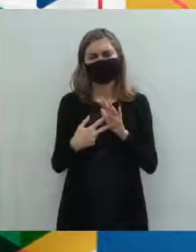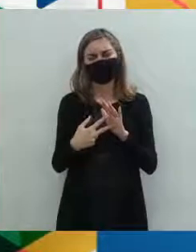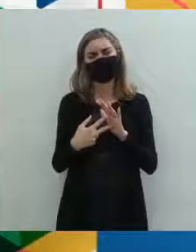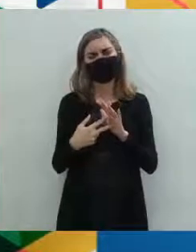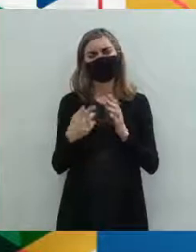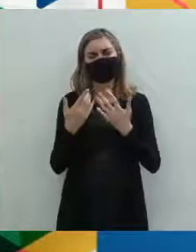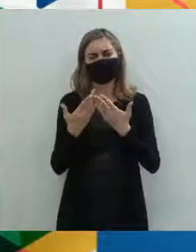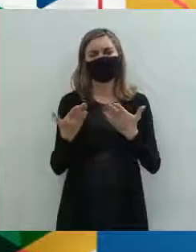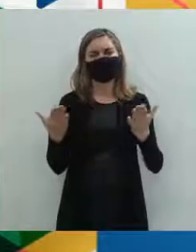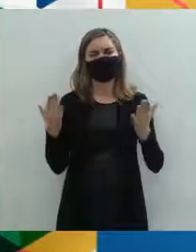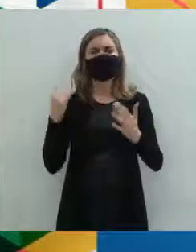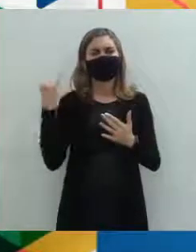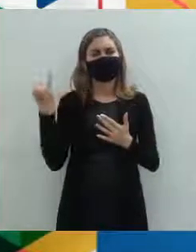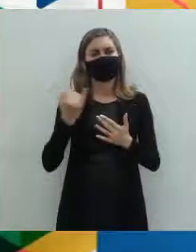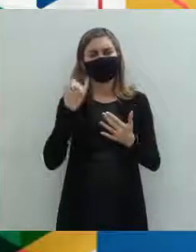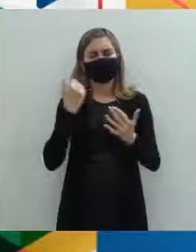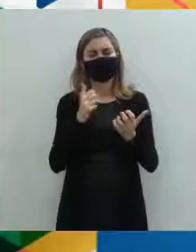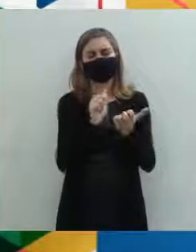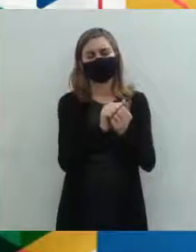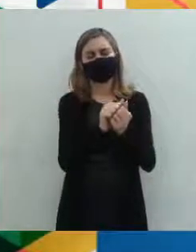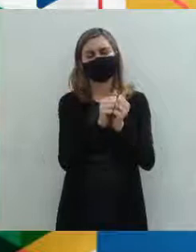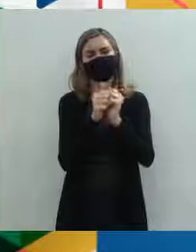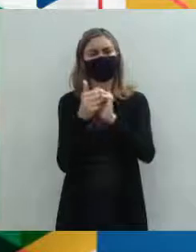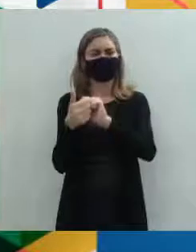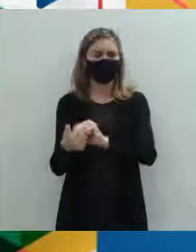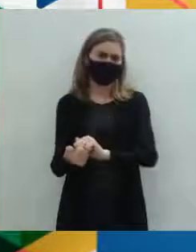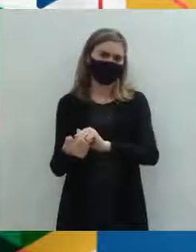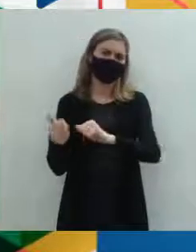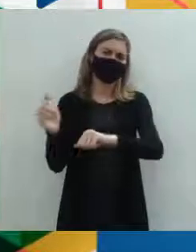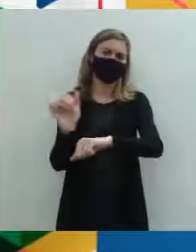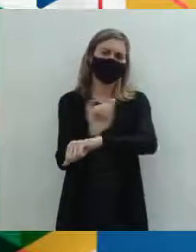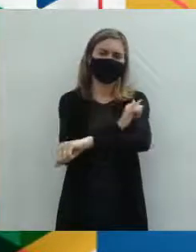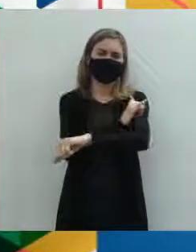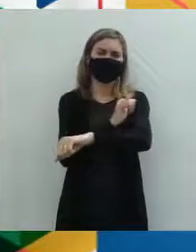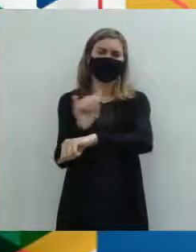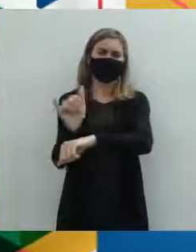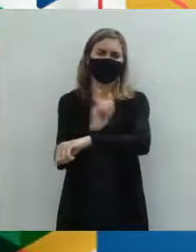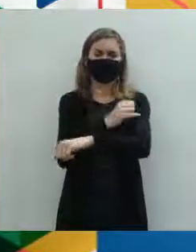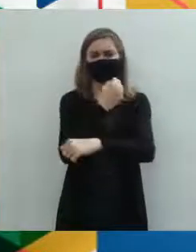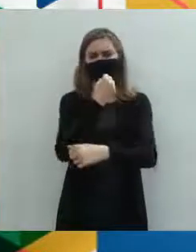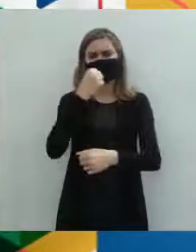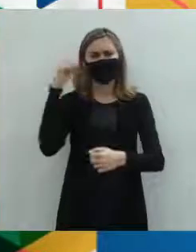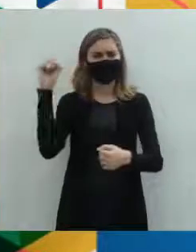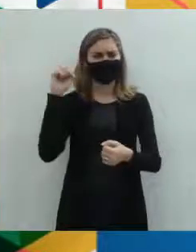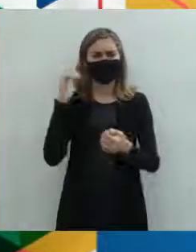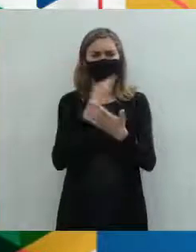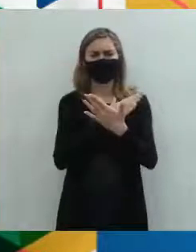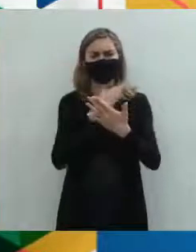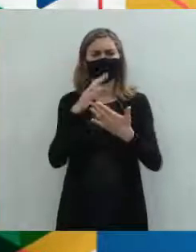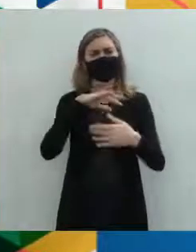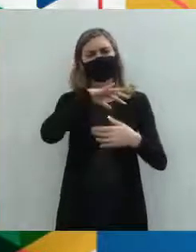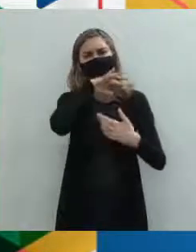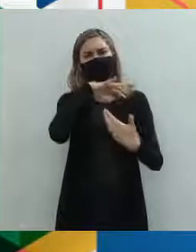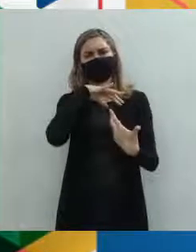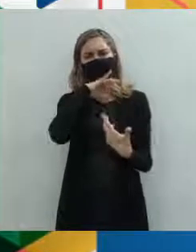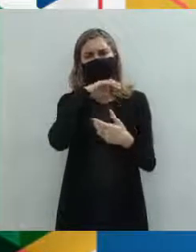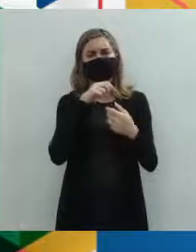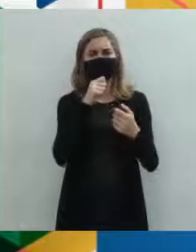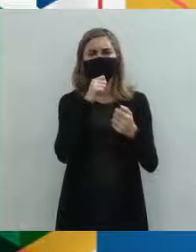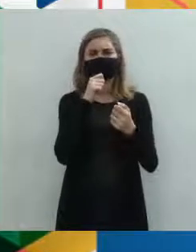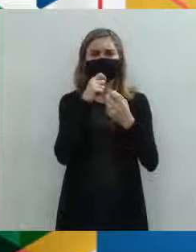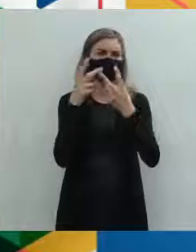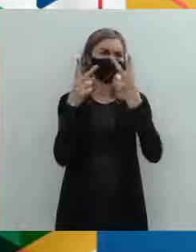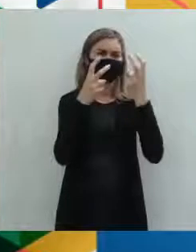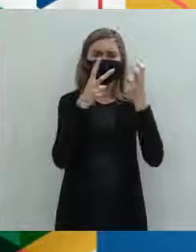é uma importante adaptação e uma estratégia de defesa que permite que alguns animais fiquem imperceptíveis